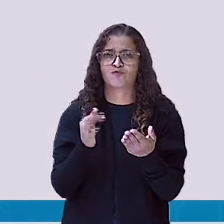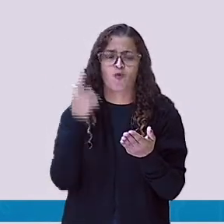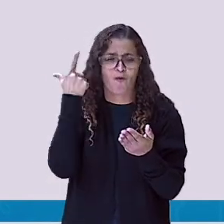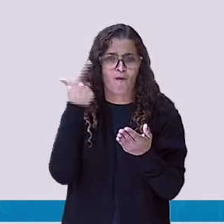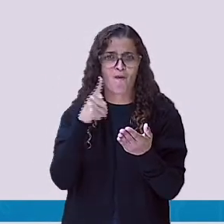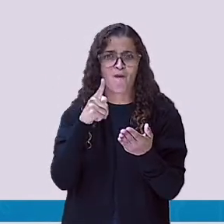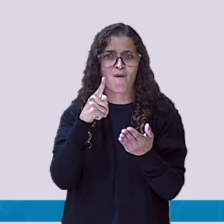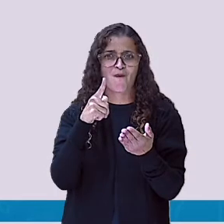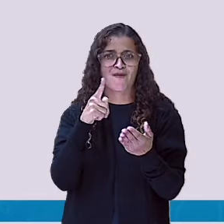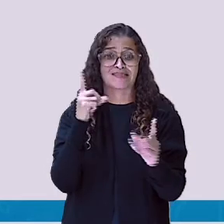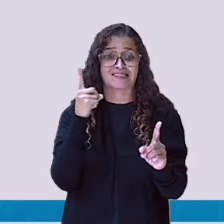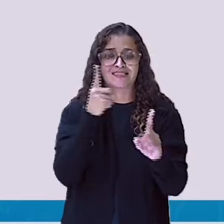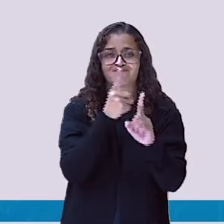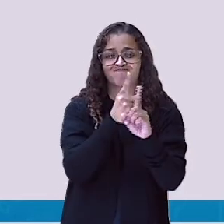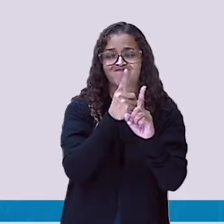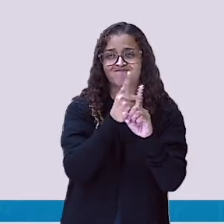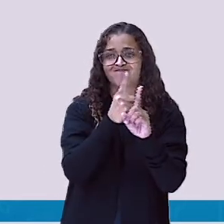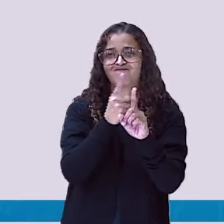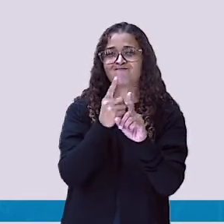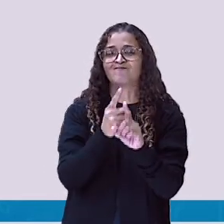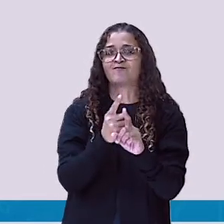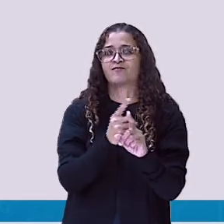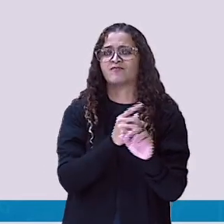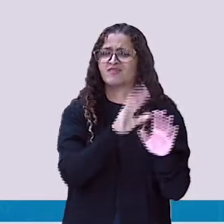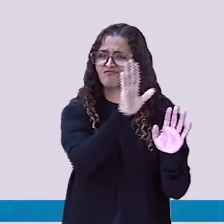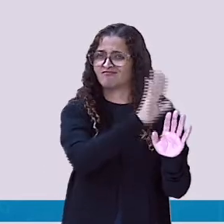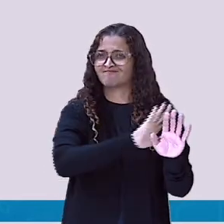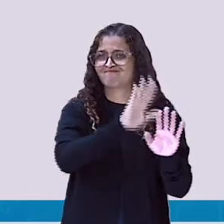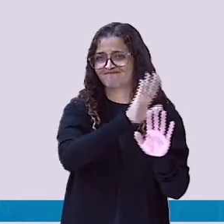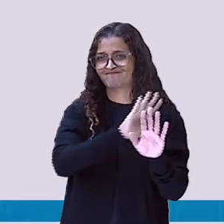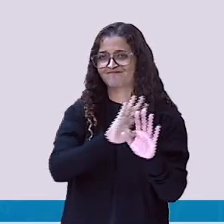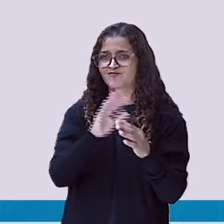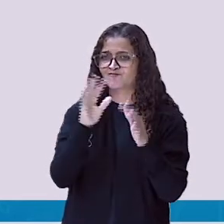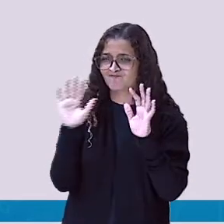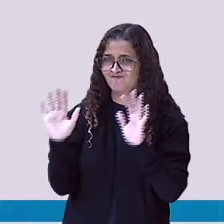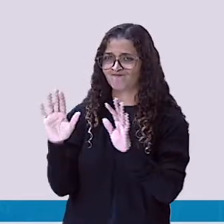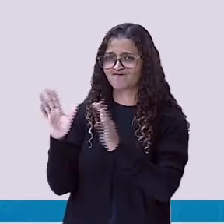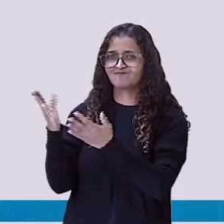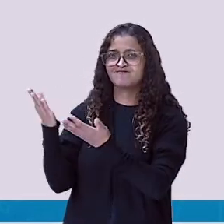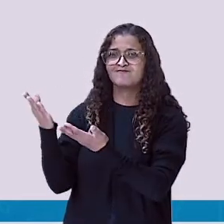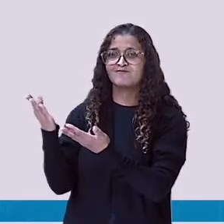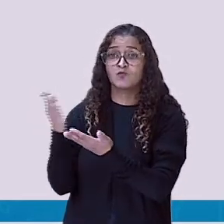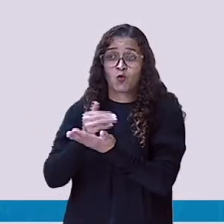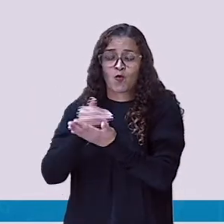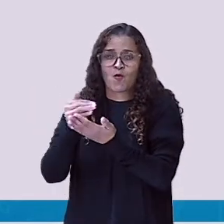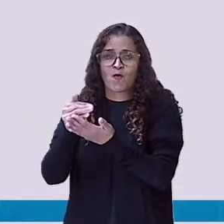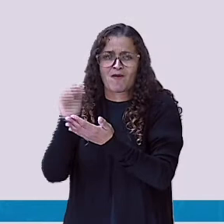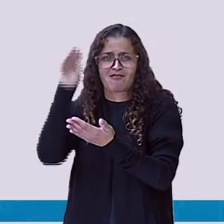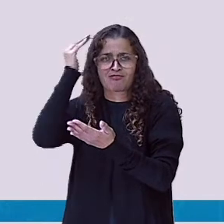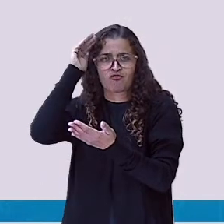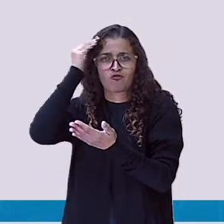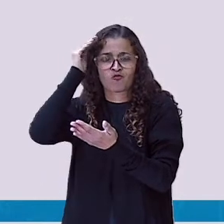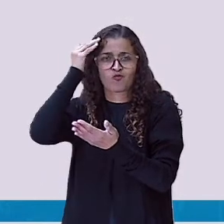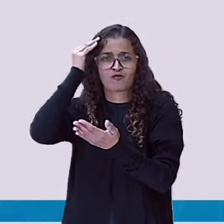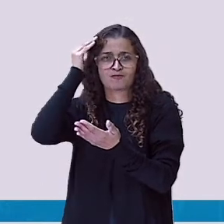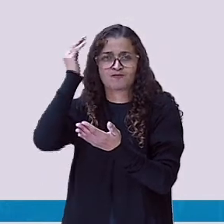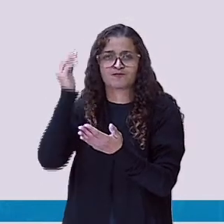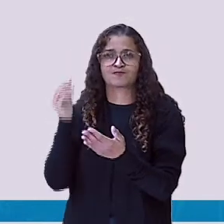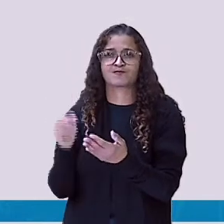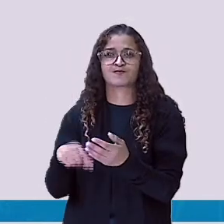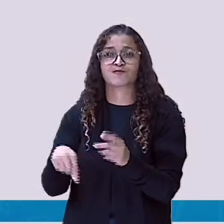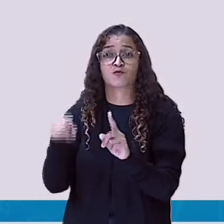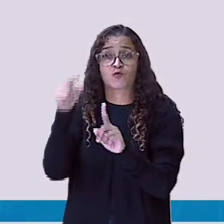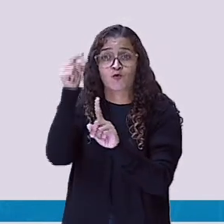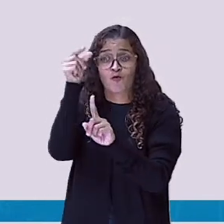resultado, você não precisa de ter tudo aqui confuso. Então, vamos começar aí, ó. Unidade